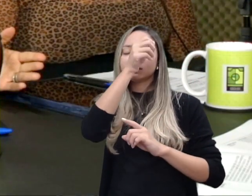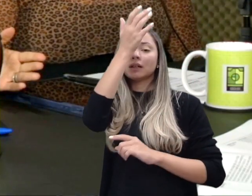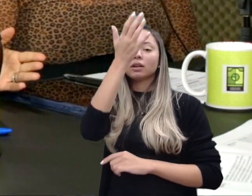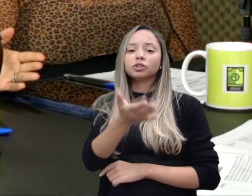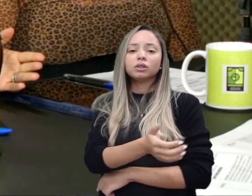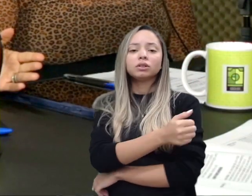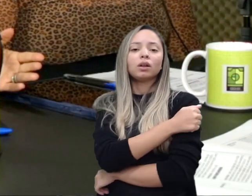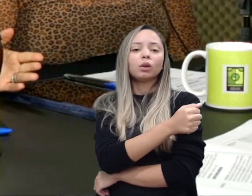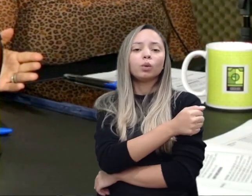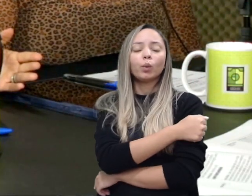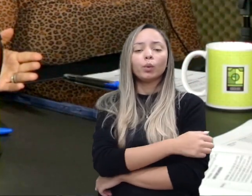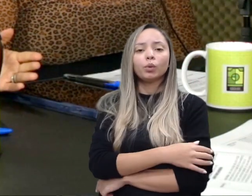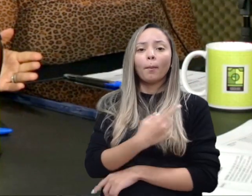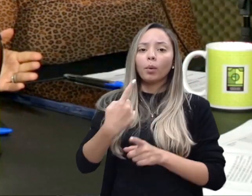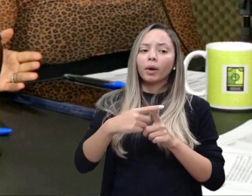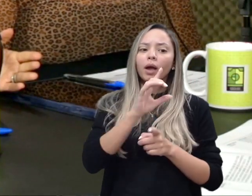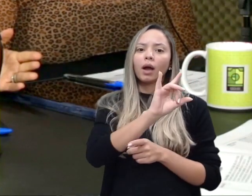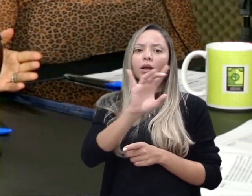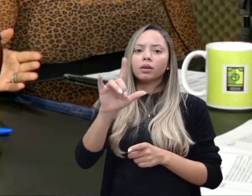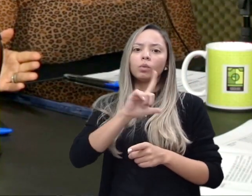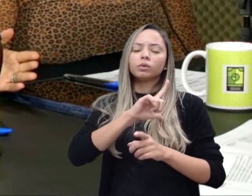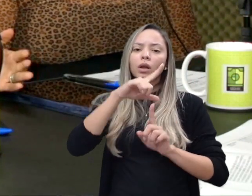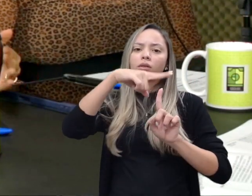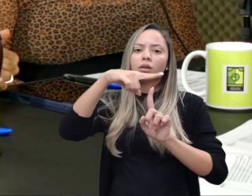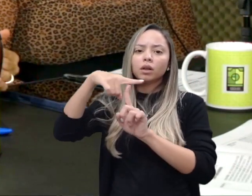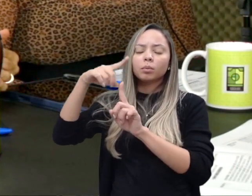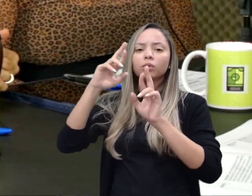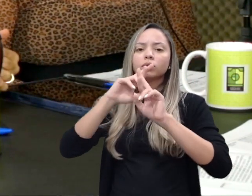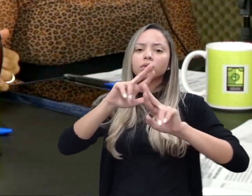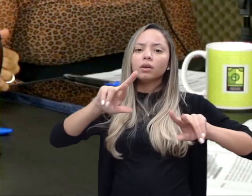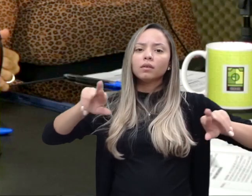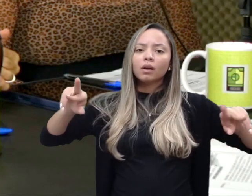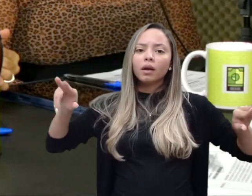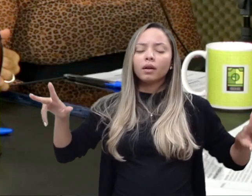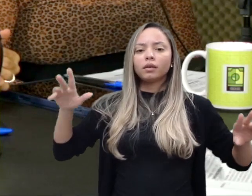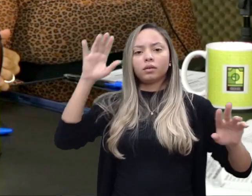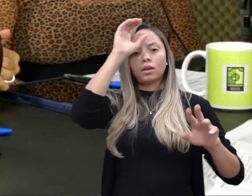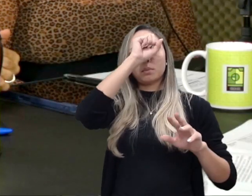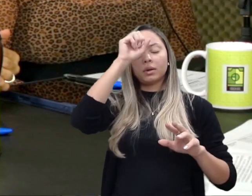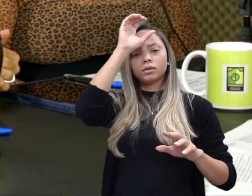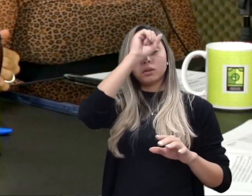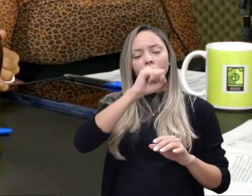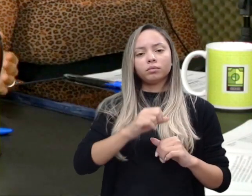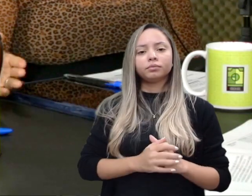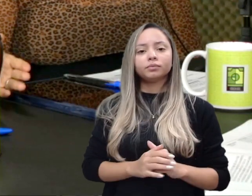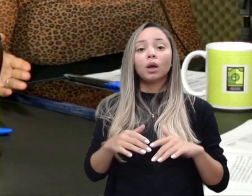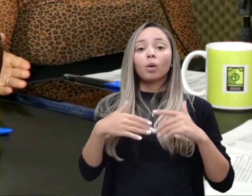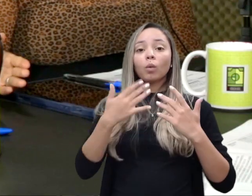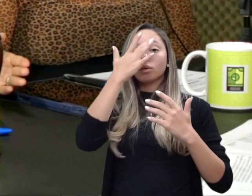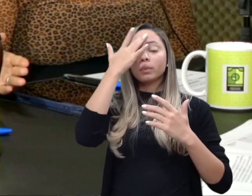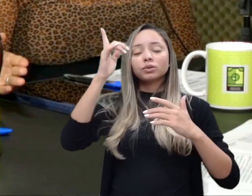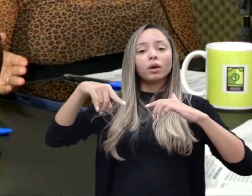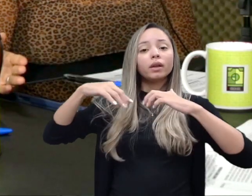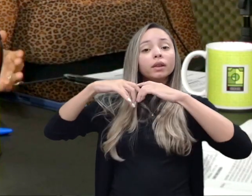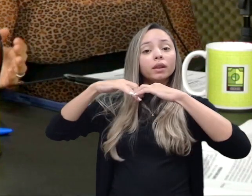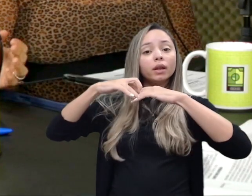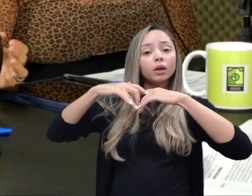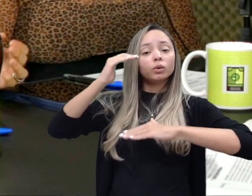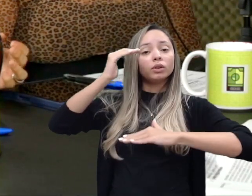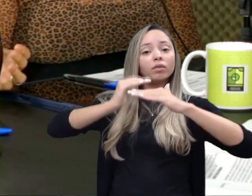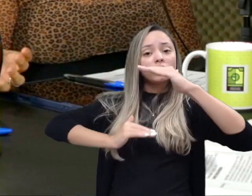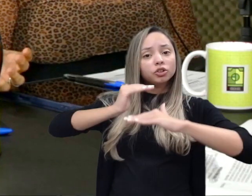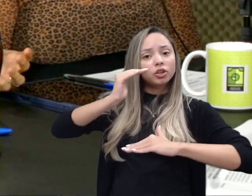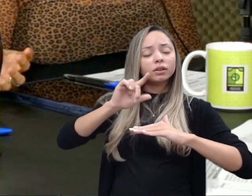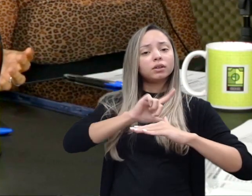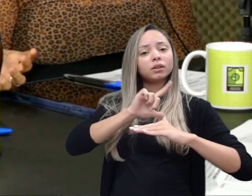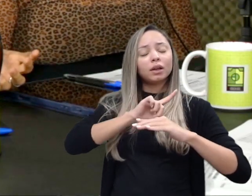quando a gente fala de educação. Cada pessoa tem um estilo de aprendizagem. Quando a gente fala de uma pessoa neurodivergente, ela tem um estilo de aprendizagem muito específico. Né? É uma pessoa